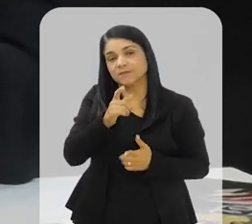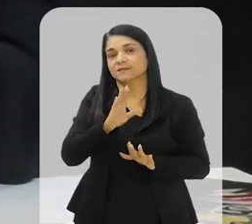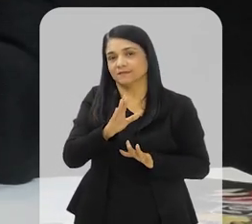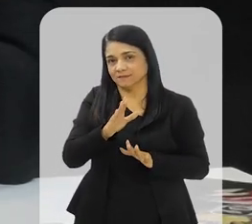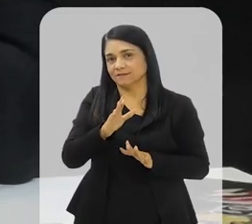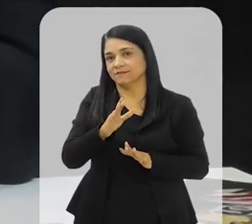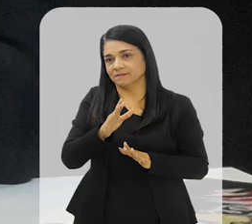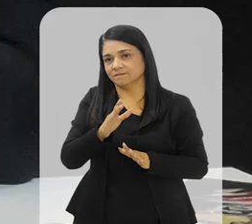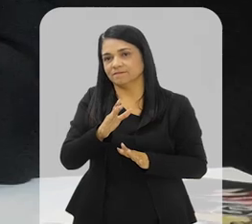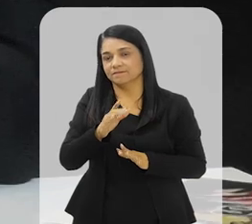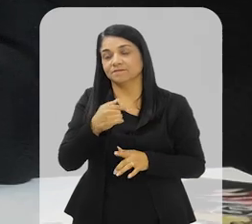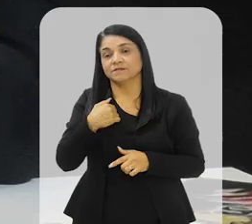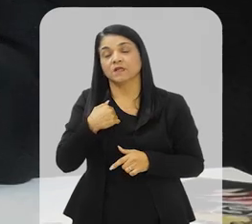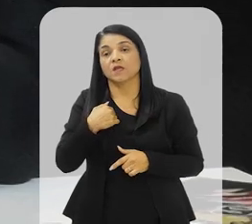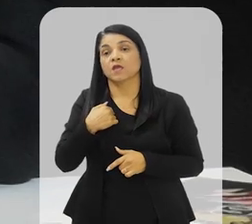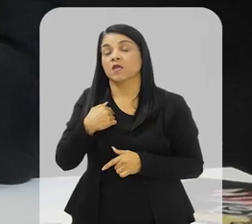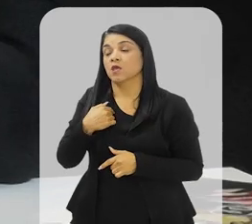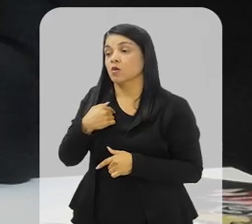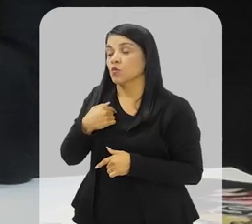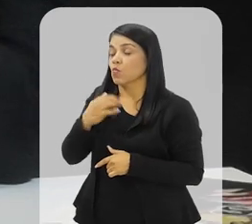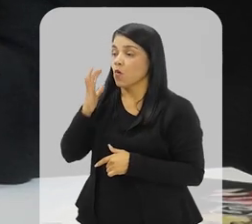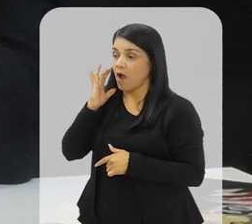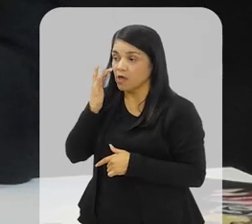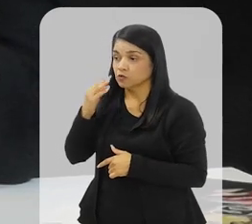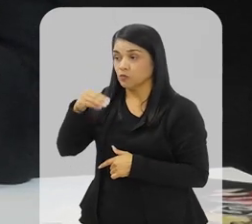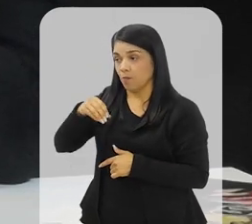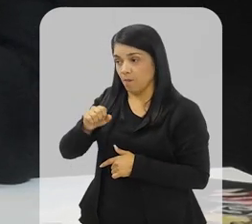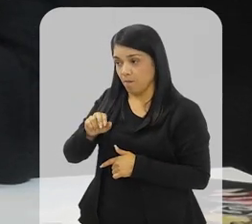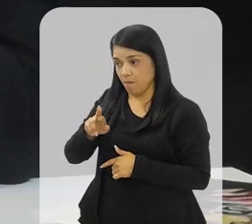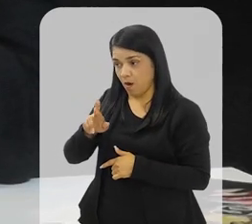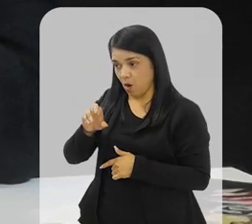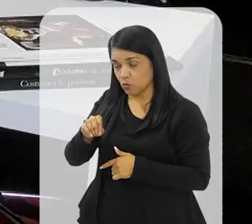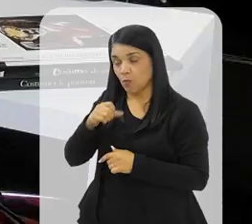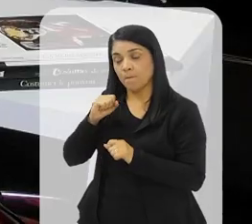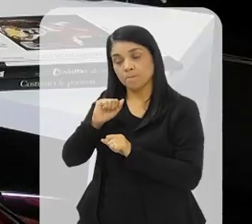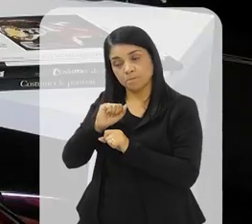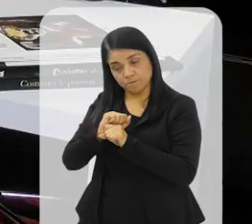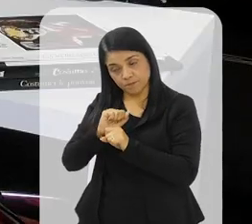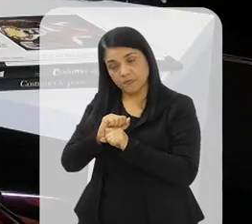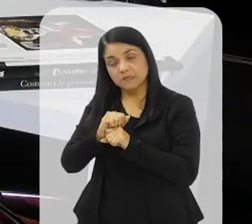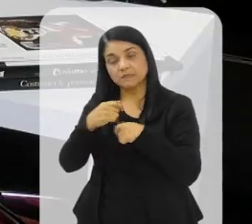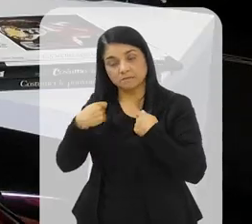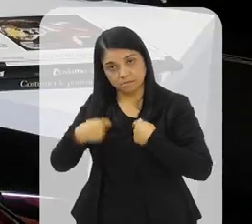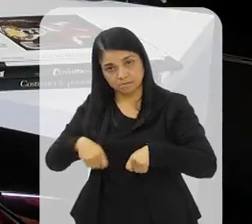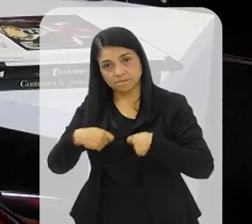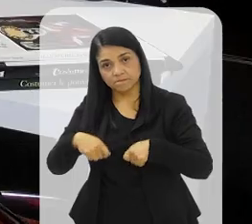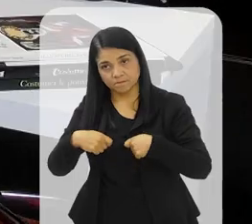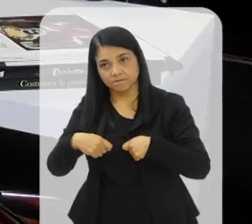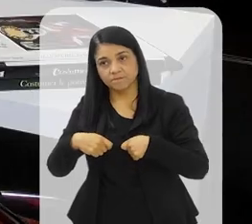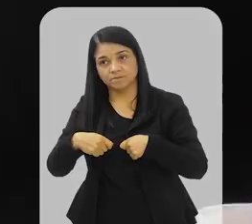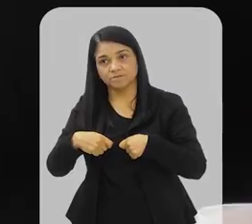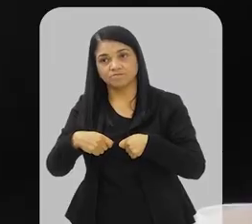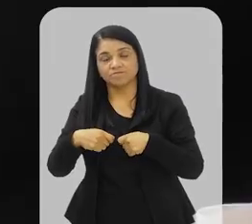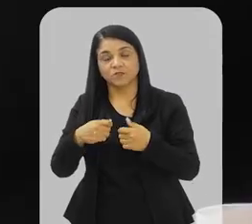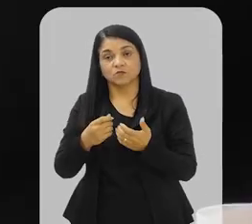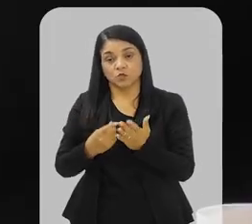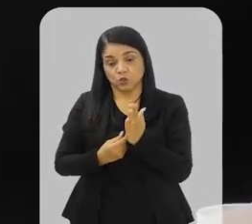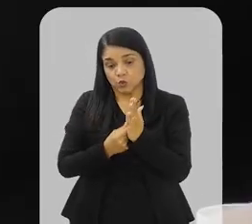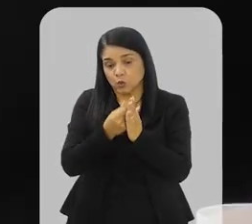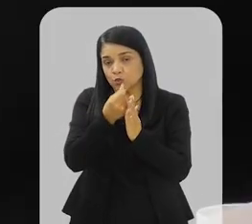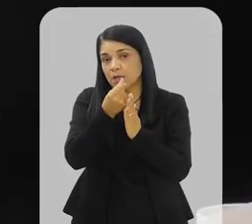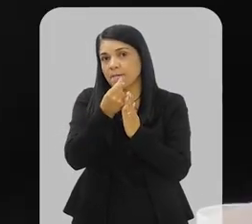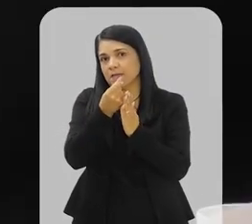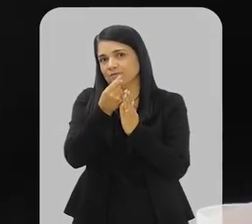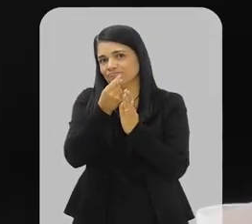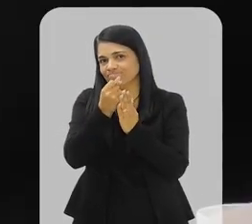adoro Então vamos ficar de olho nisso eu acho que tem eu apesar de achar Mauro que a gente precisa